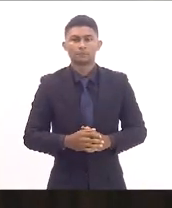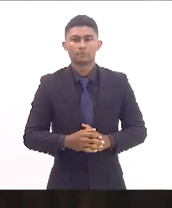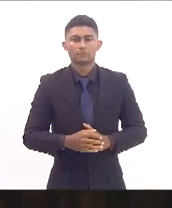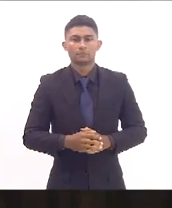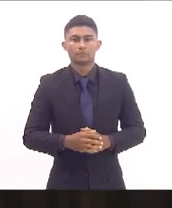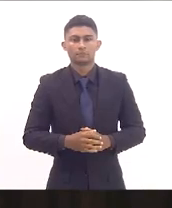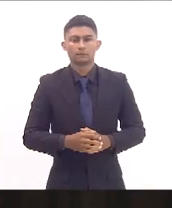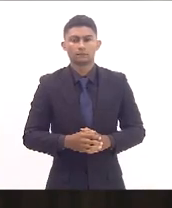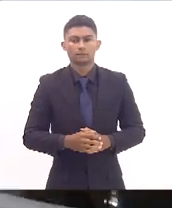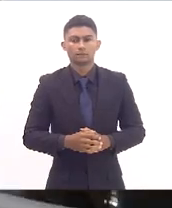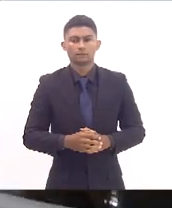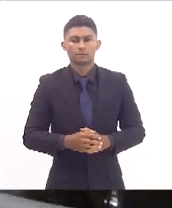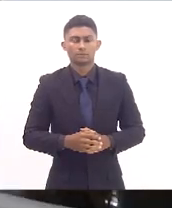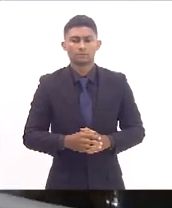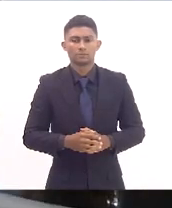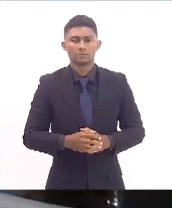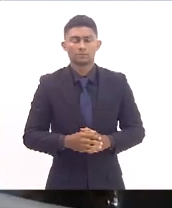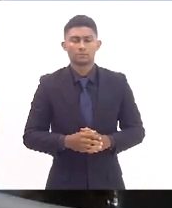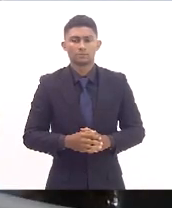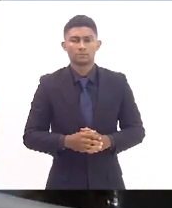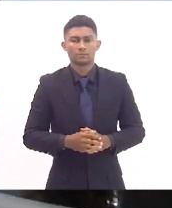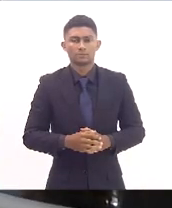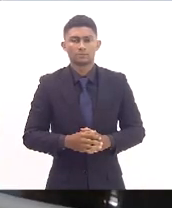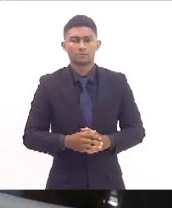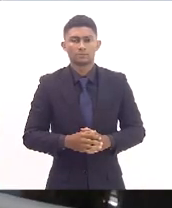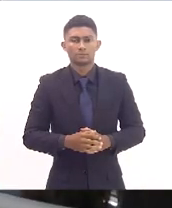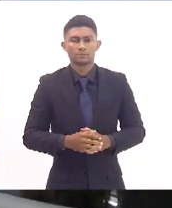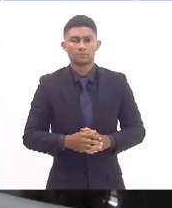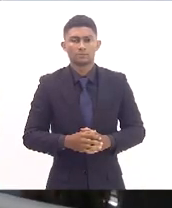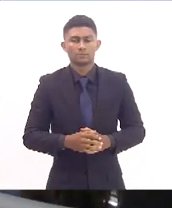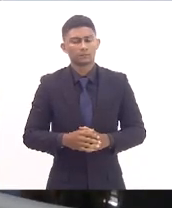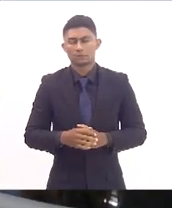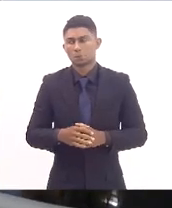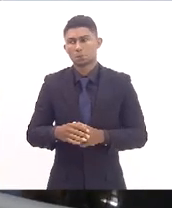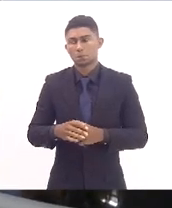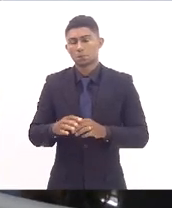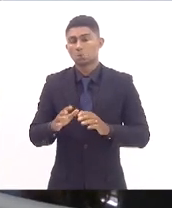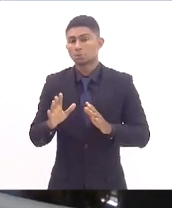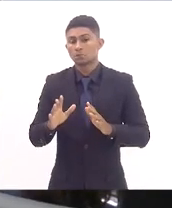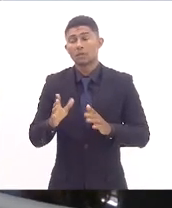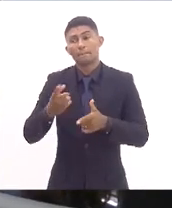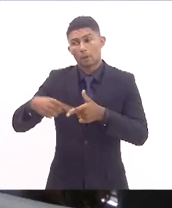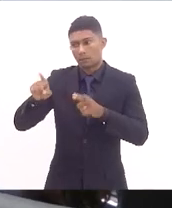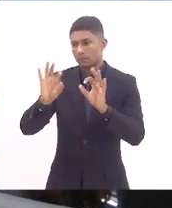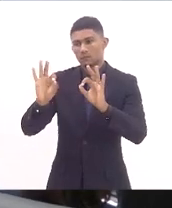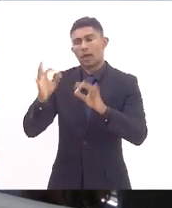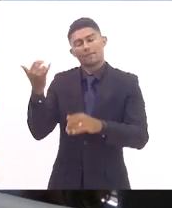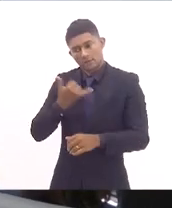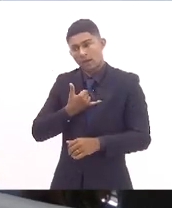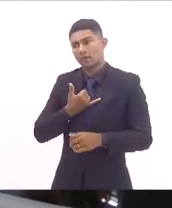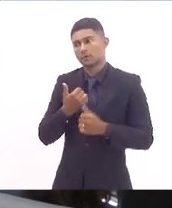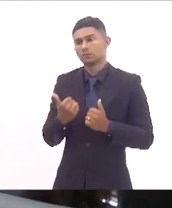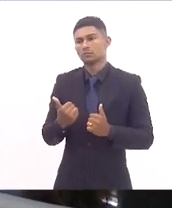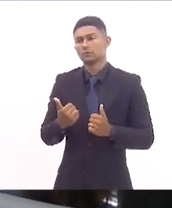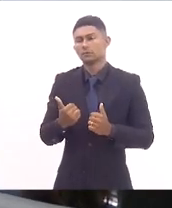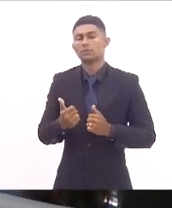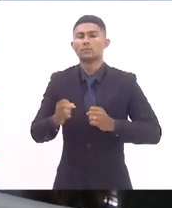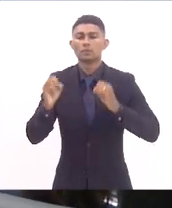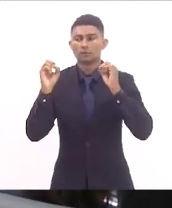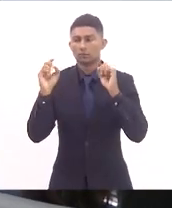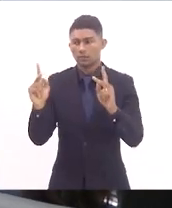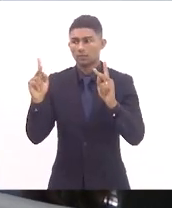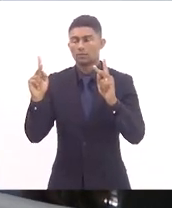é só falta avisar tem problema nenhum só avisar tá Oi ok ok